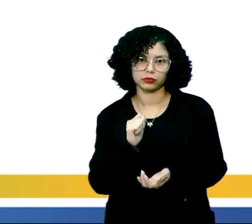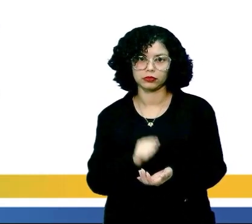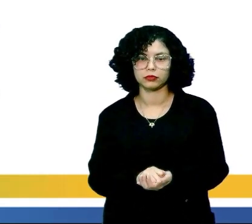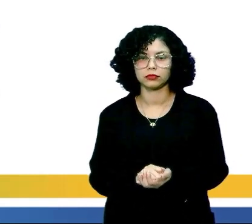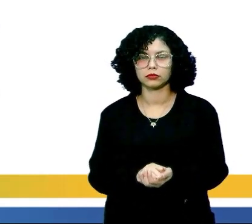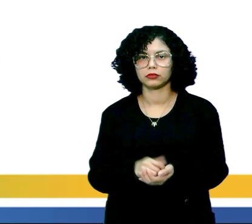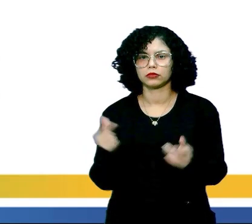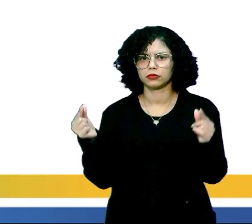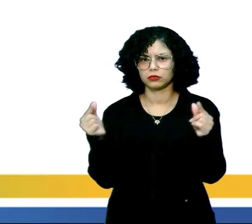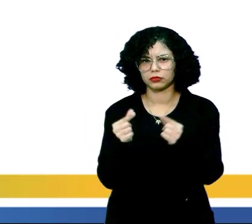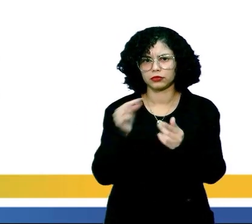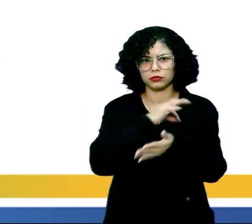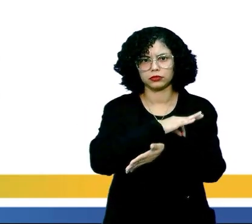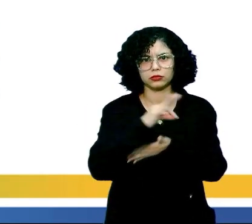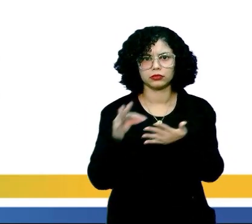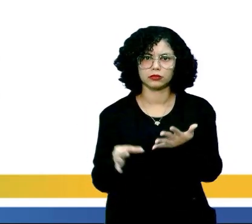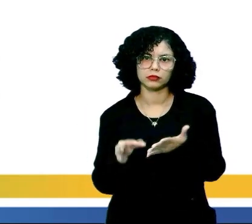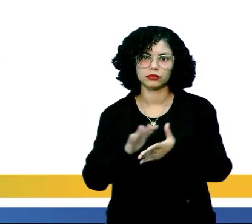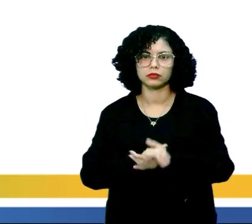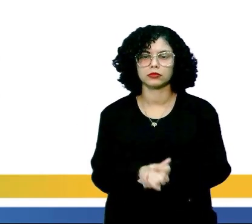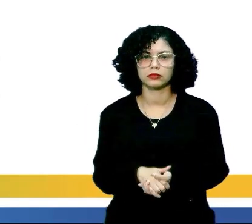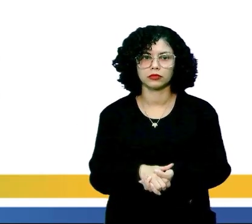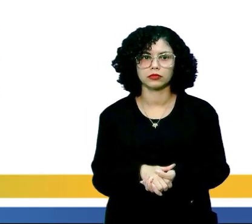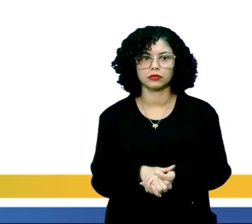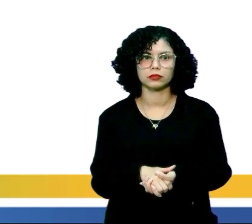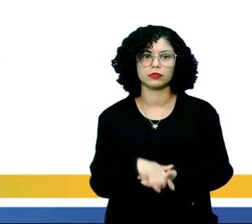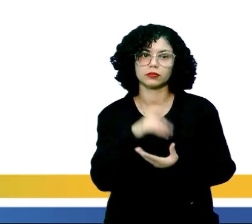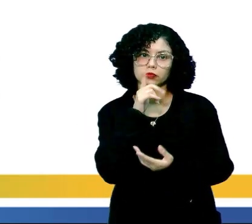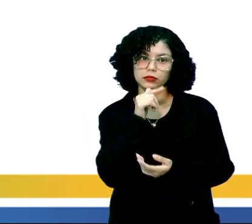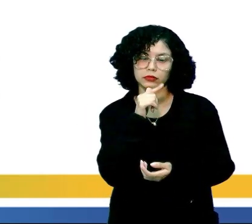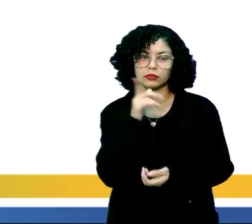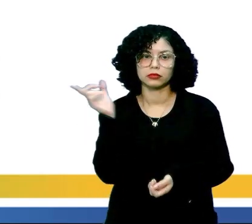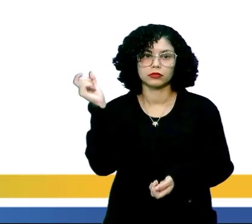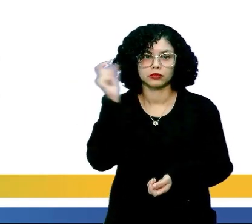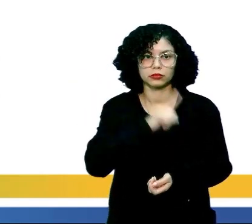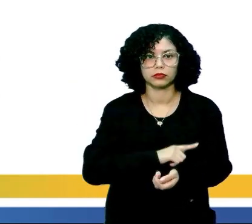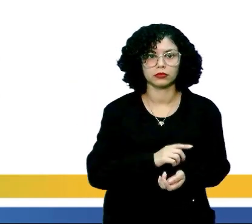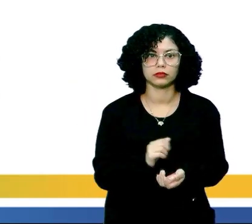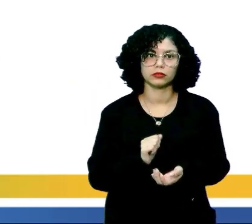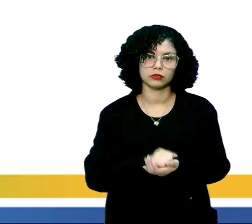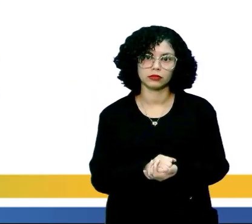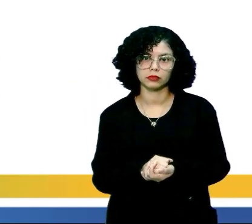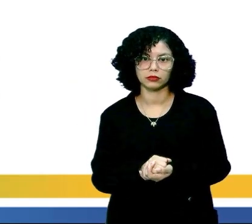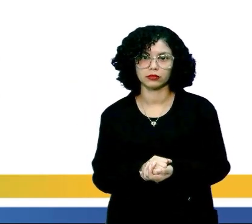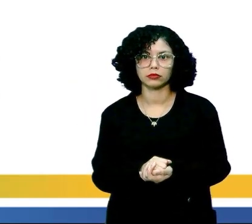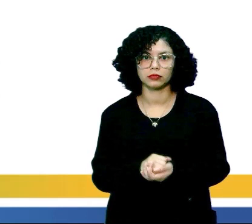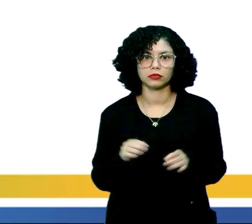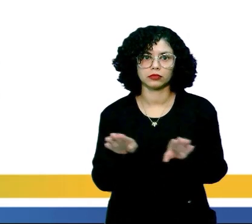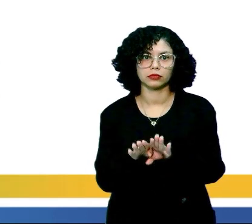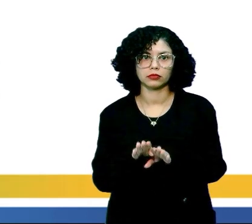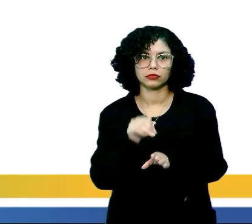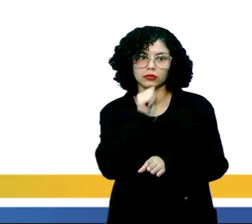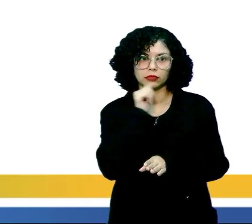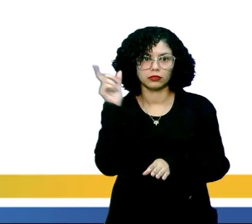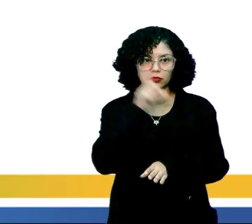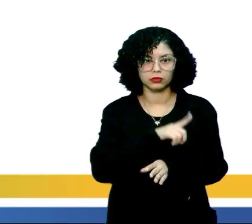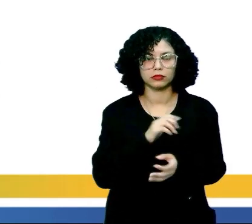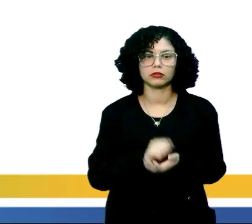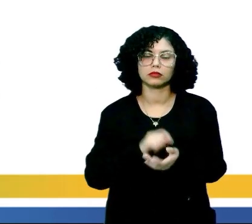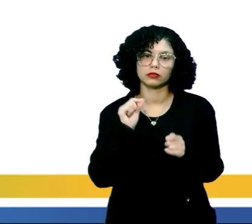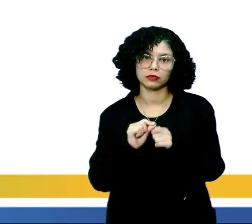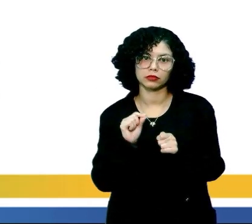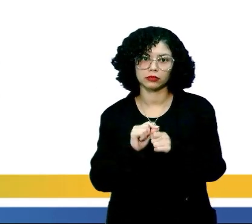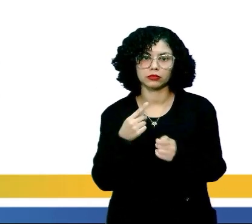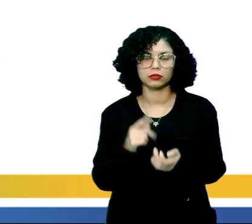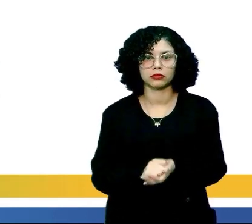de matizes com o mínimo de elementos. De água e de água e luz,